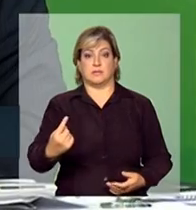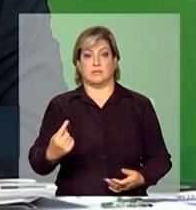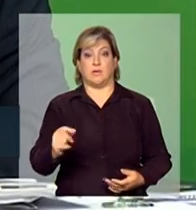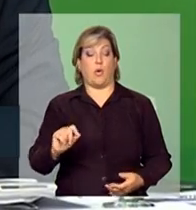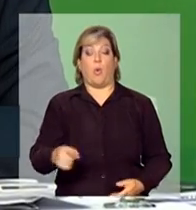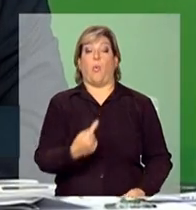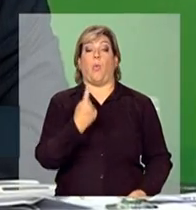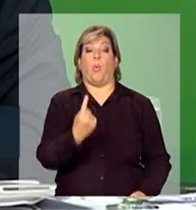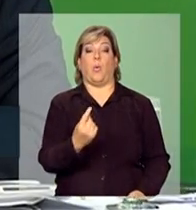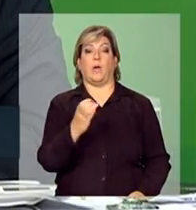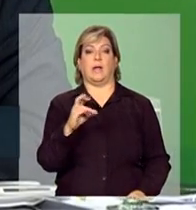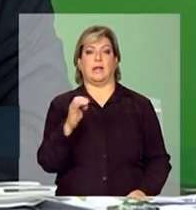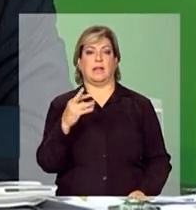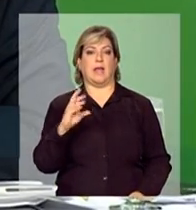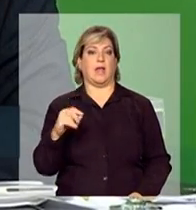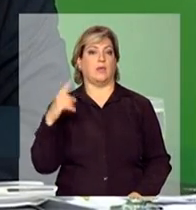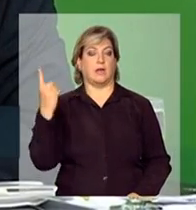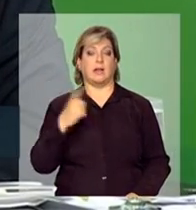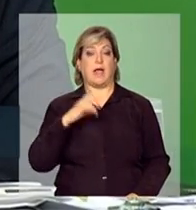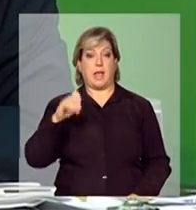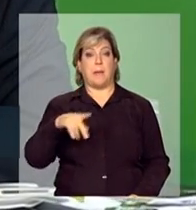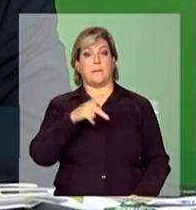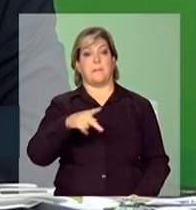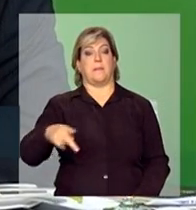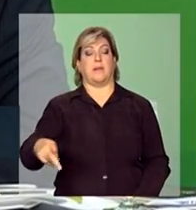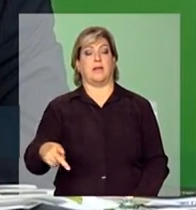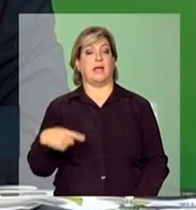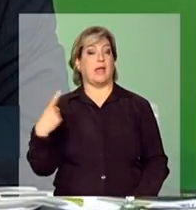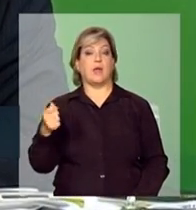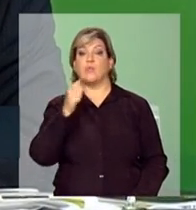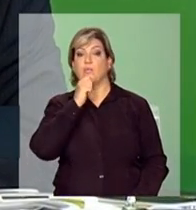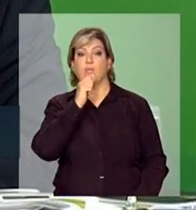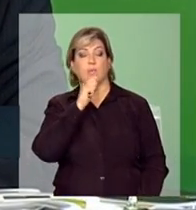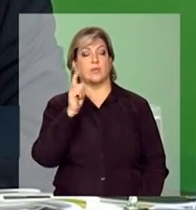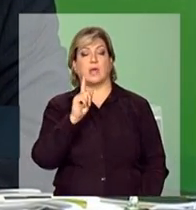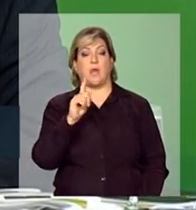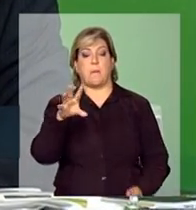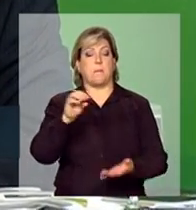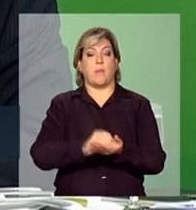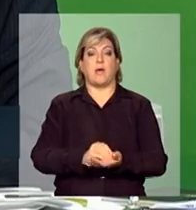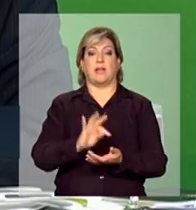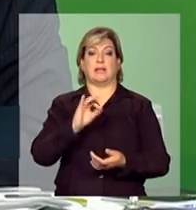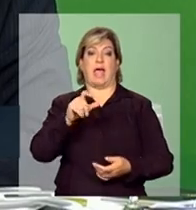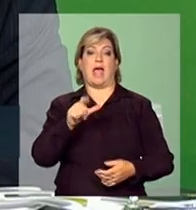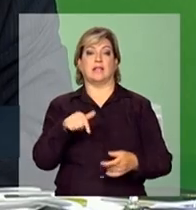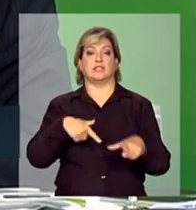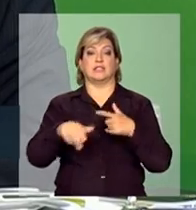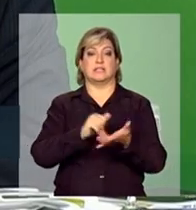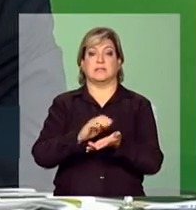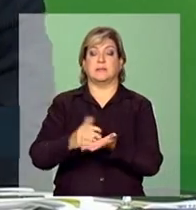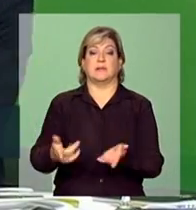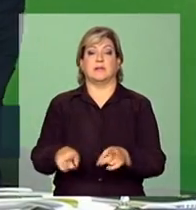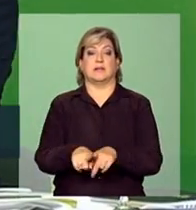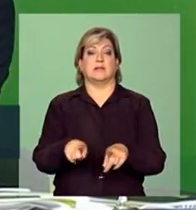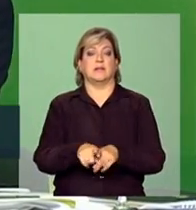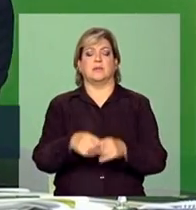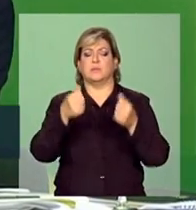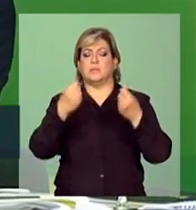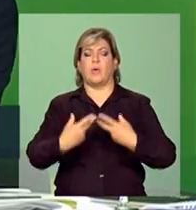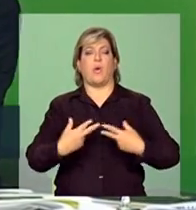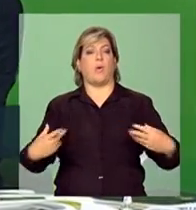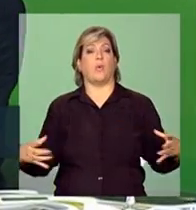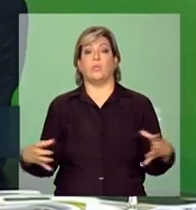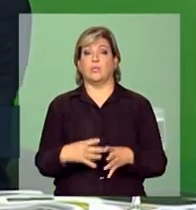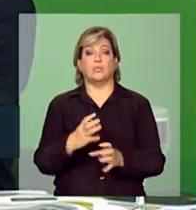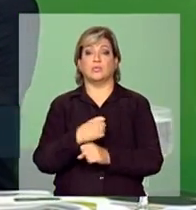cápita eles não consideram taxa de desemprego não consideram o índice de desigualdade não consideram retirar popul ação da da extrema pobreza isso não conta